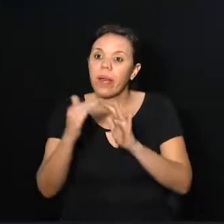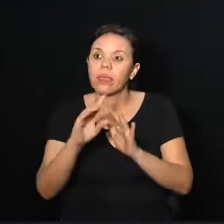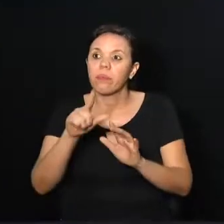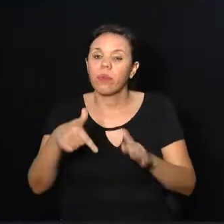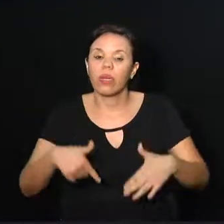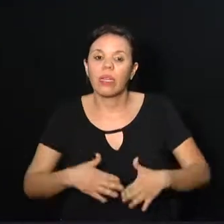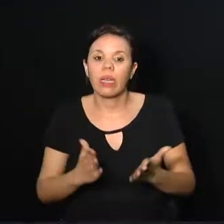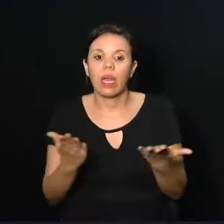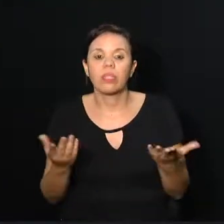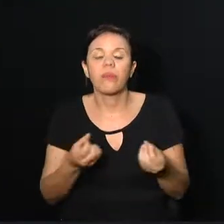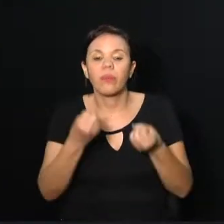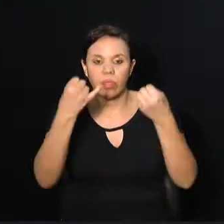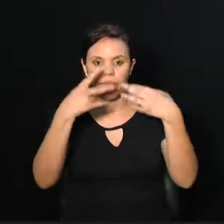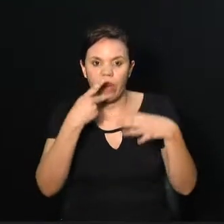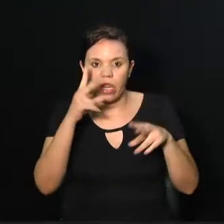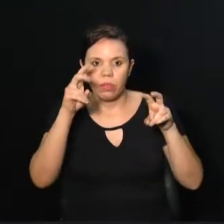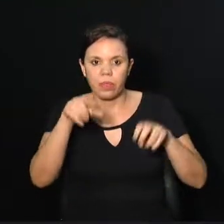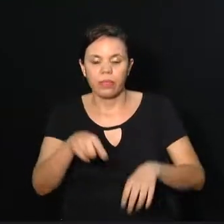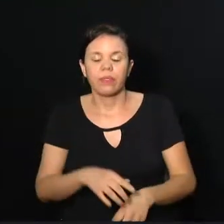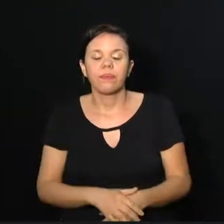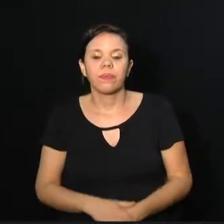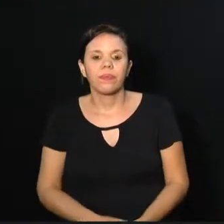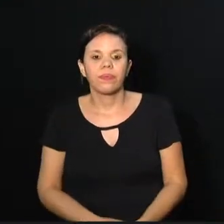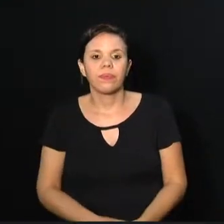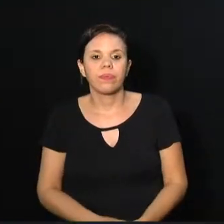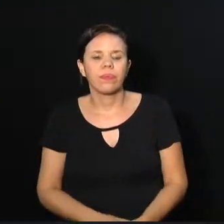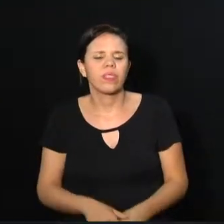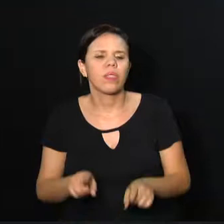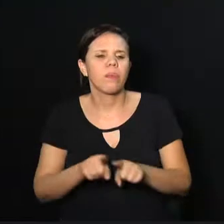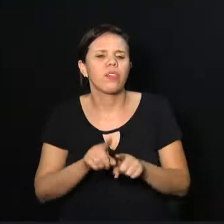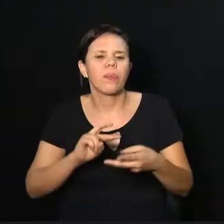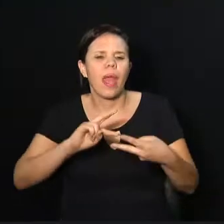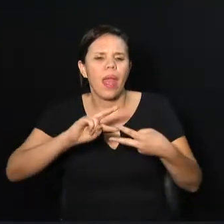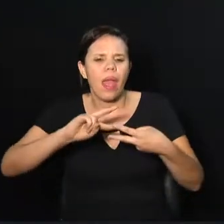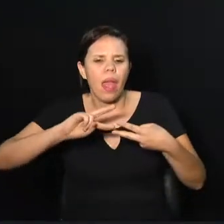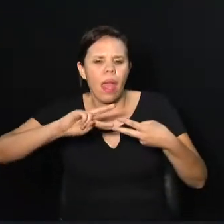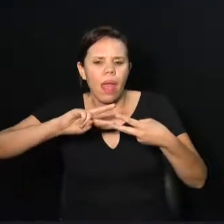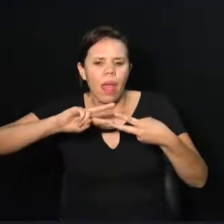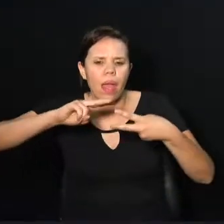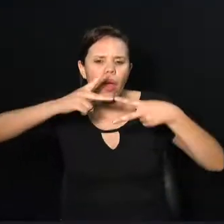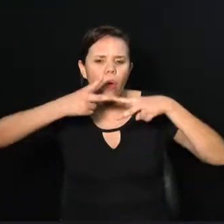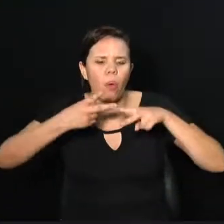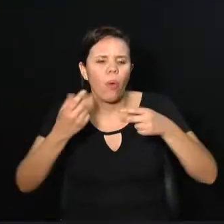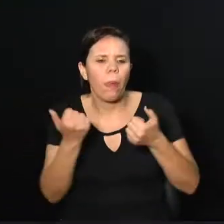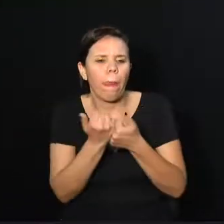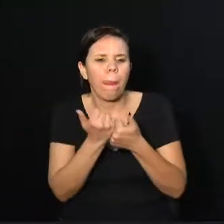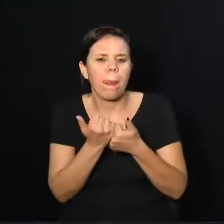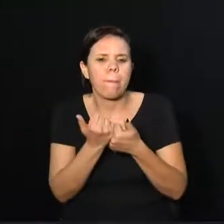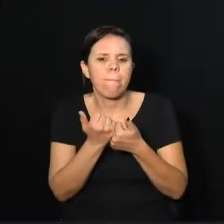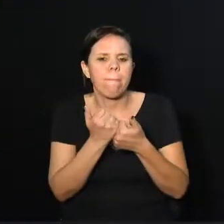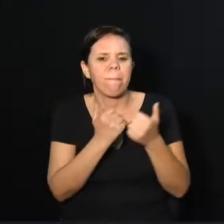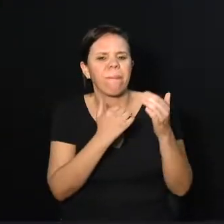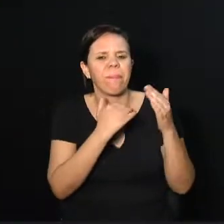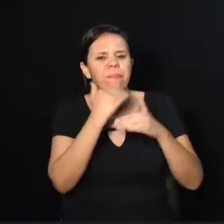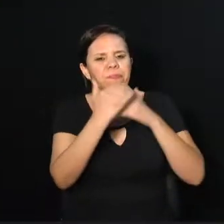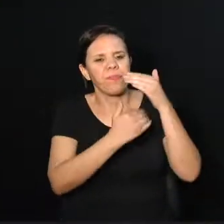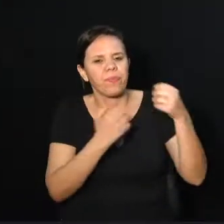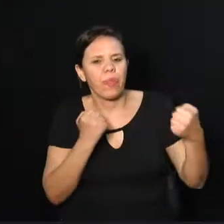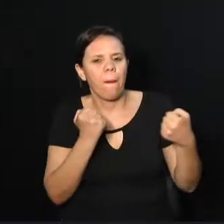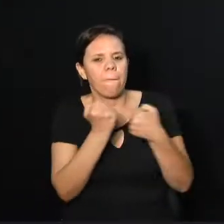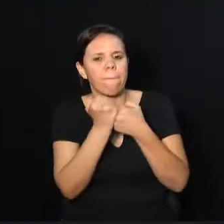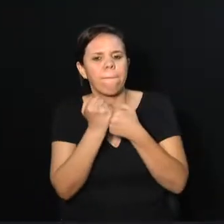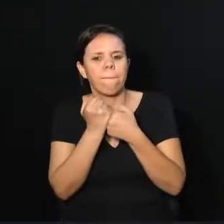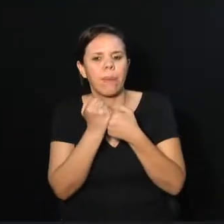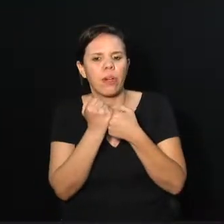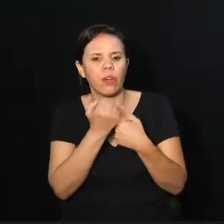Então, você poderia falar mais sobre isso? E sobre recursos, quais são os níveis de apoio